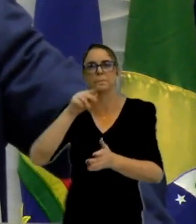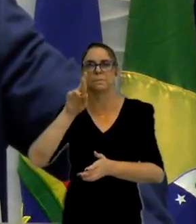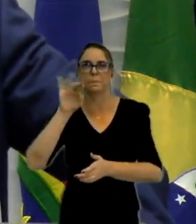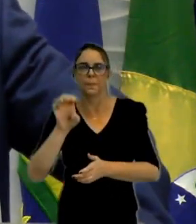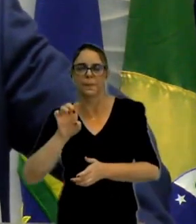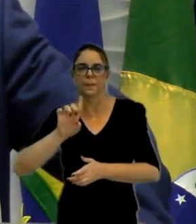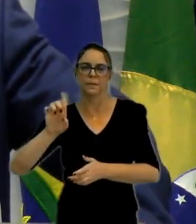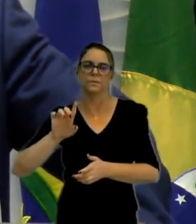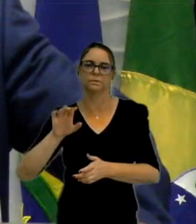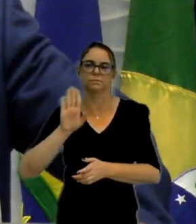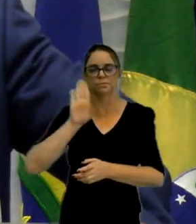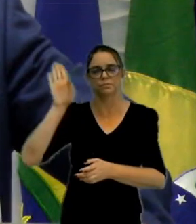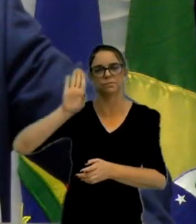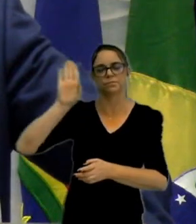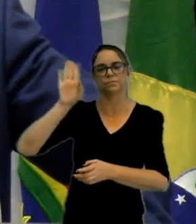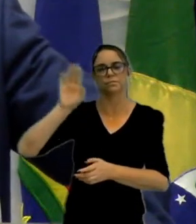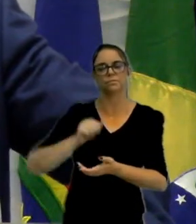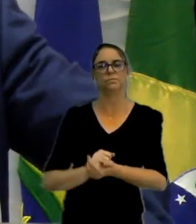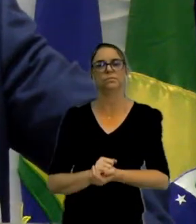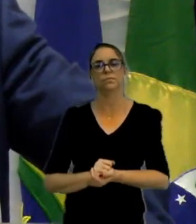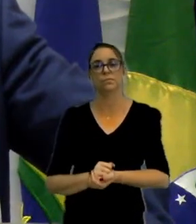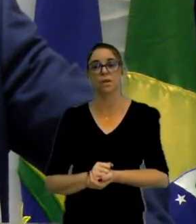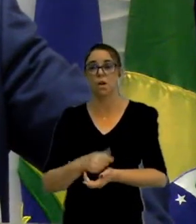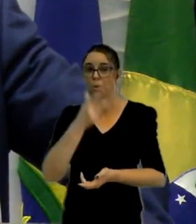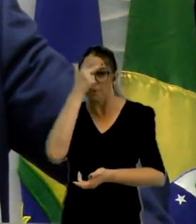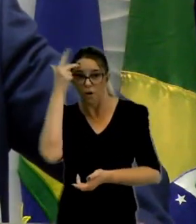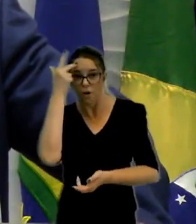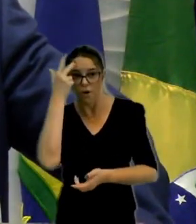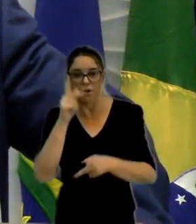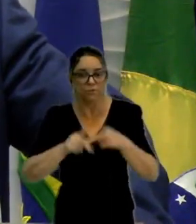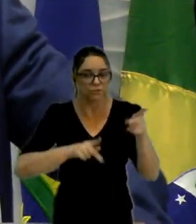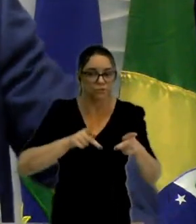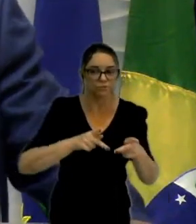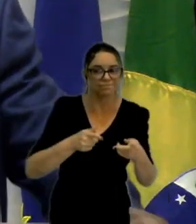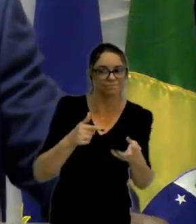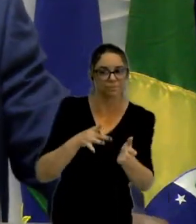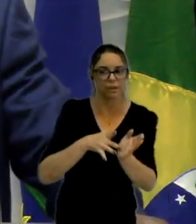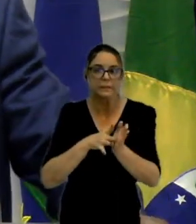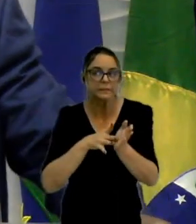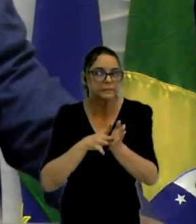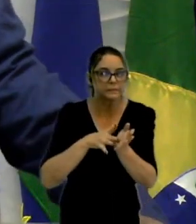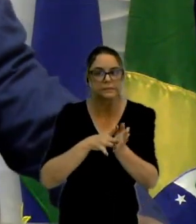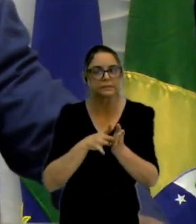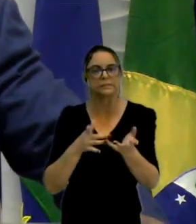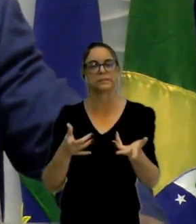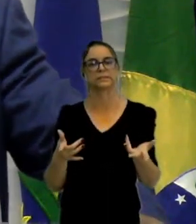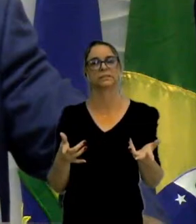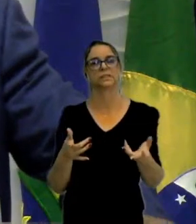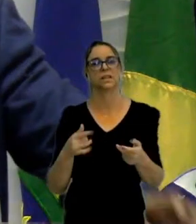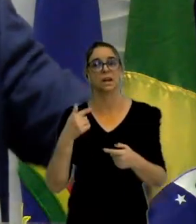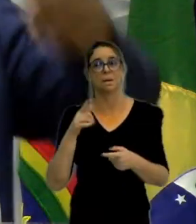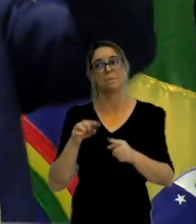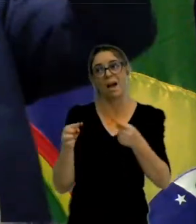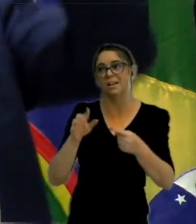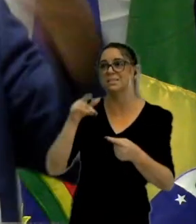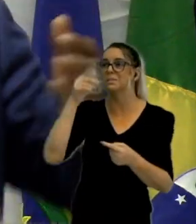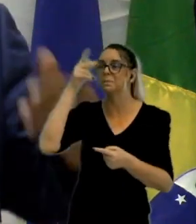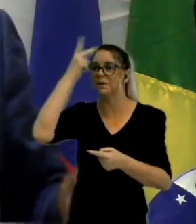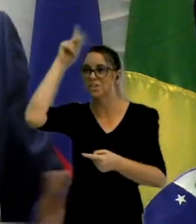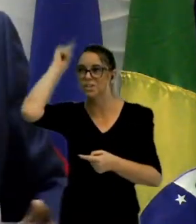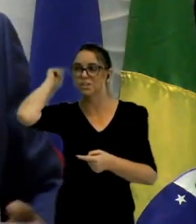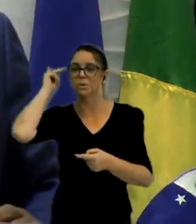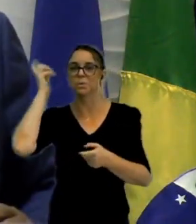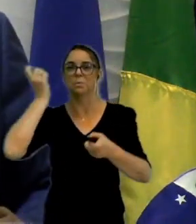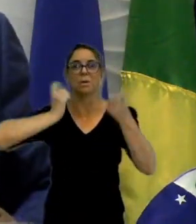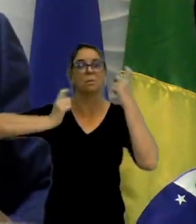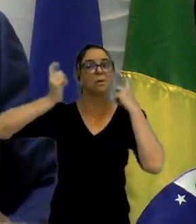de última hora, tentando iludir o povo. Mas o que preocupa isso, Pachequinho? Se esse